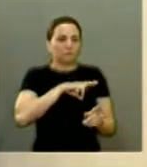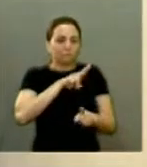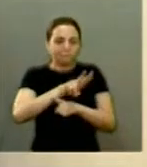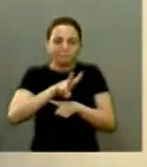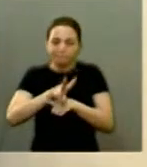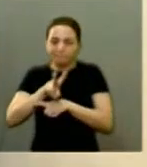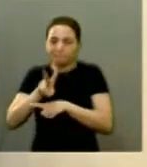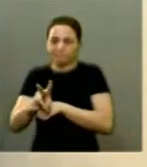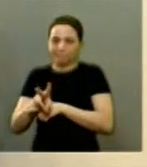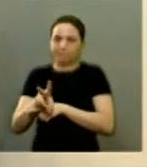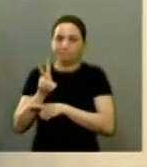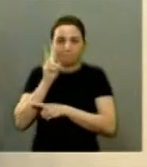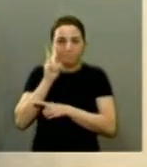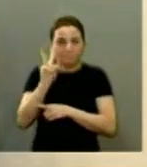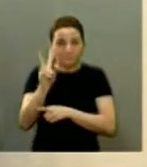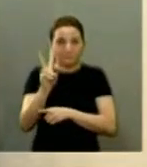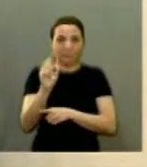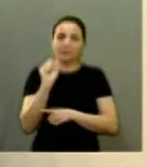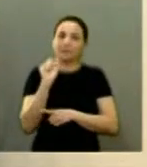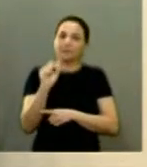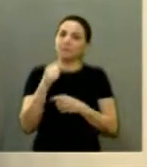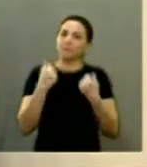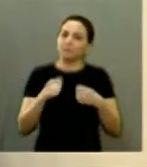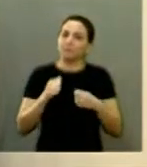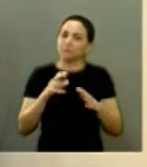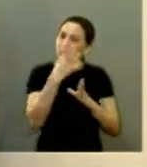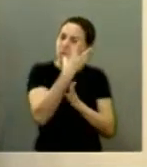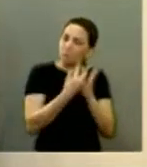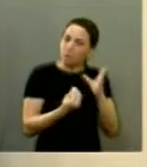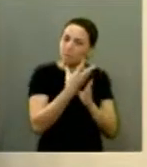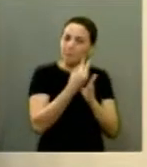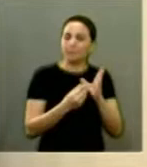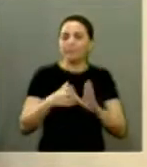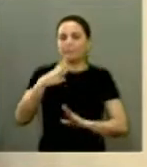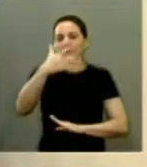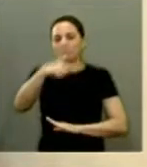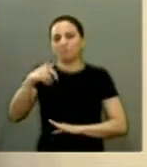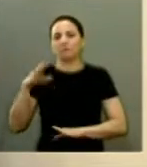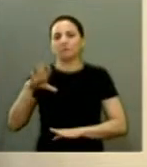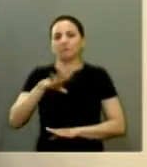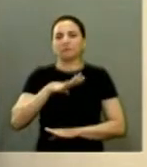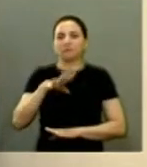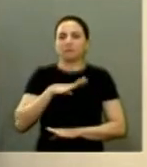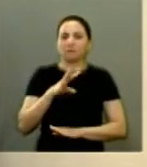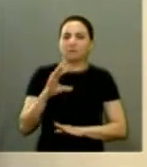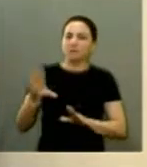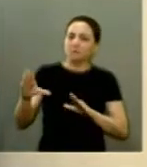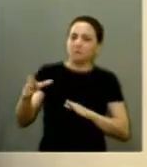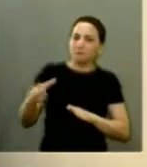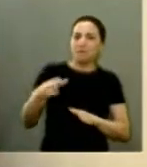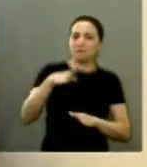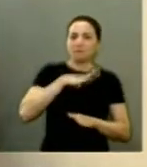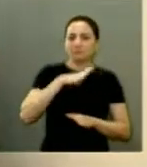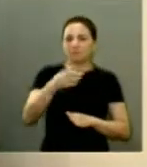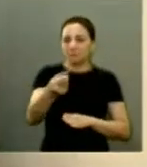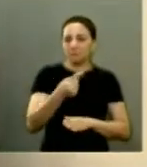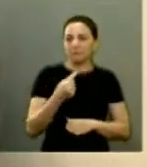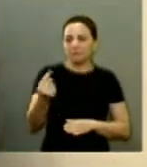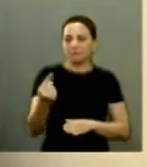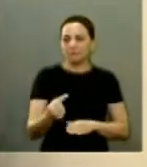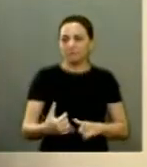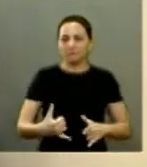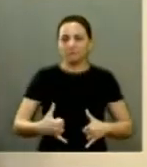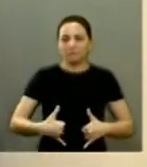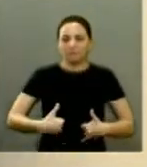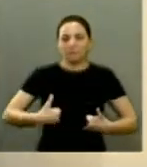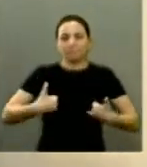da nossa cidade. É algo para ser mesmo copiado pelas outras cidades, as cidades estão vindo, então é algo de orgulho.